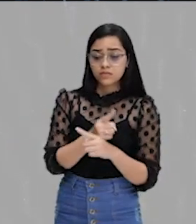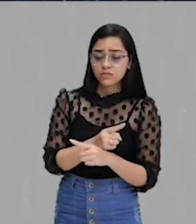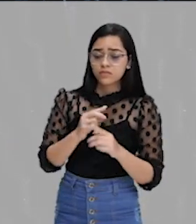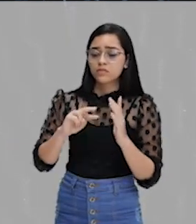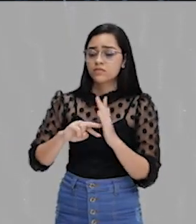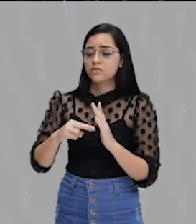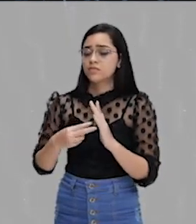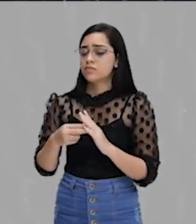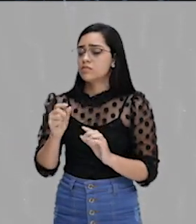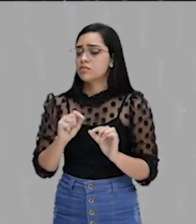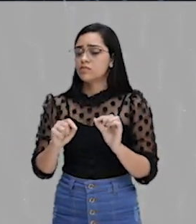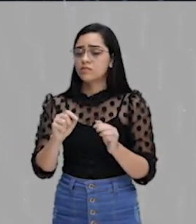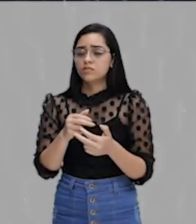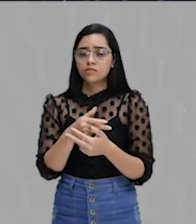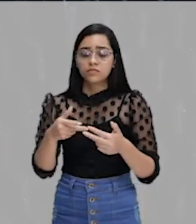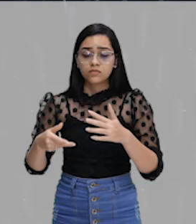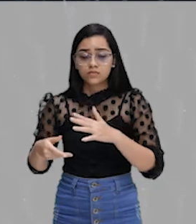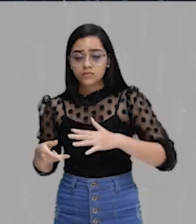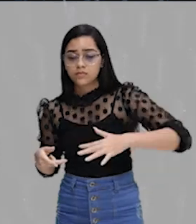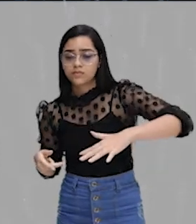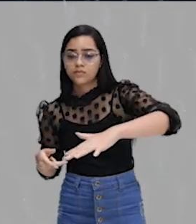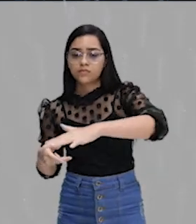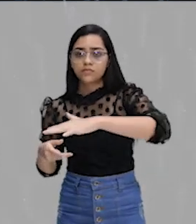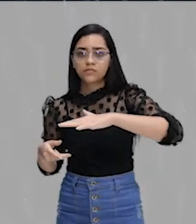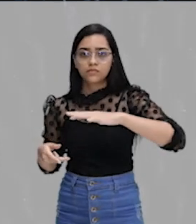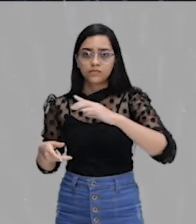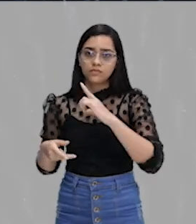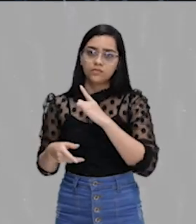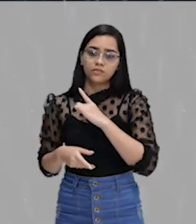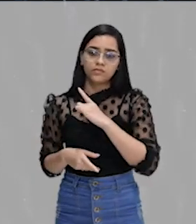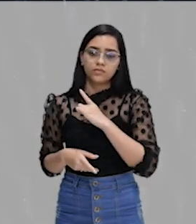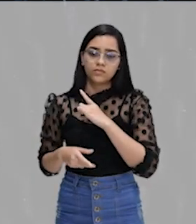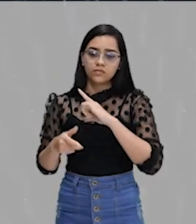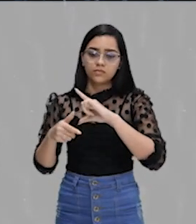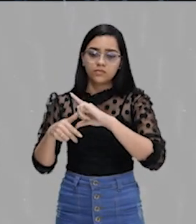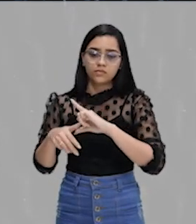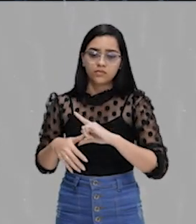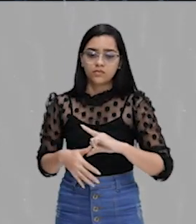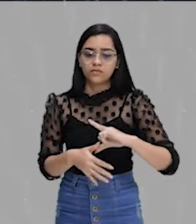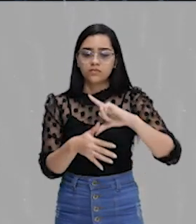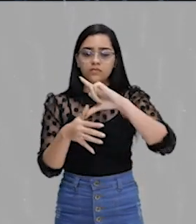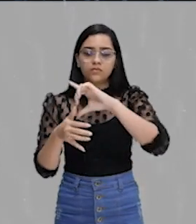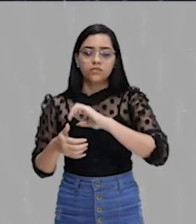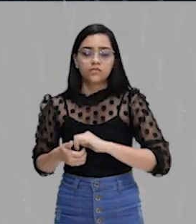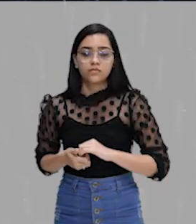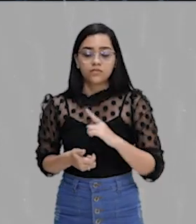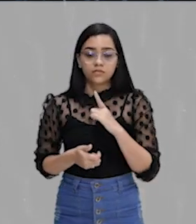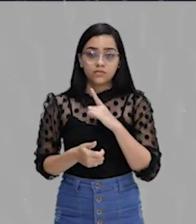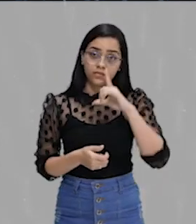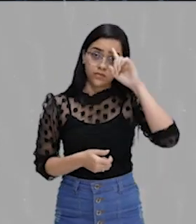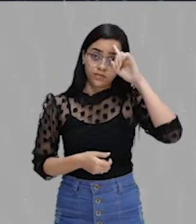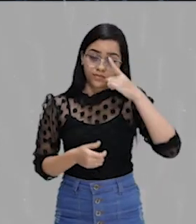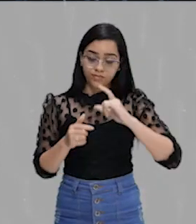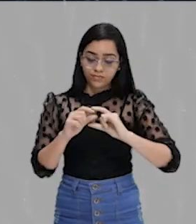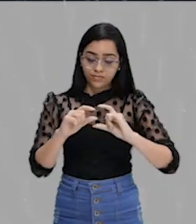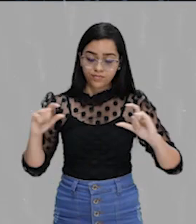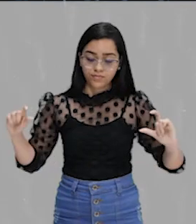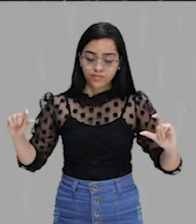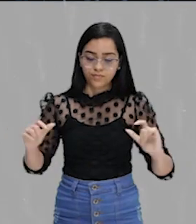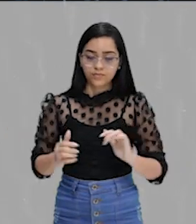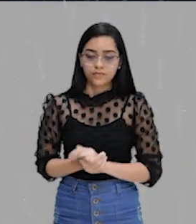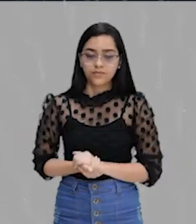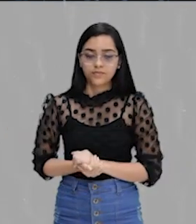seja, observar os passos dessa oposição aqui na América Latina. Aí lá vem um comando, né? Olha só